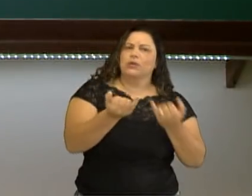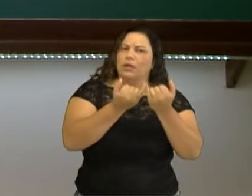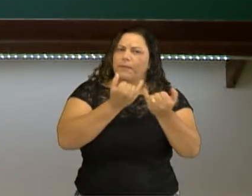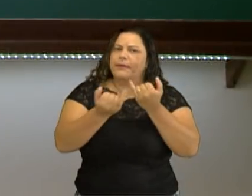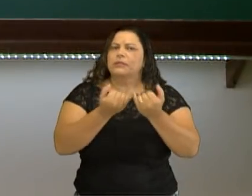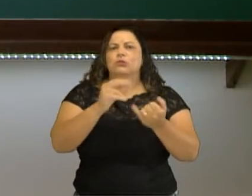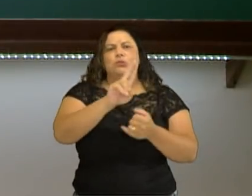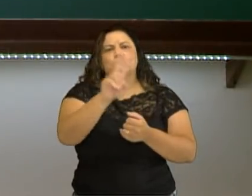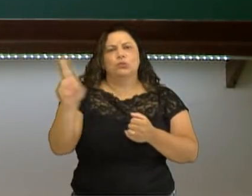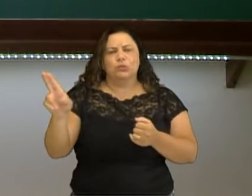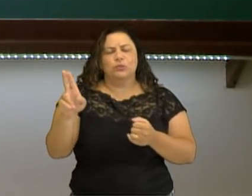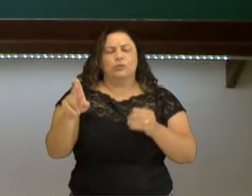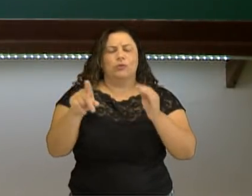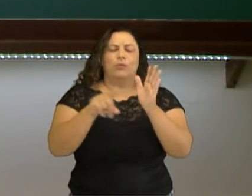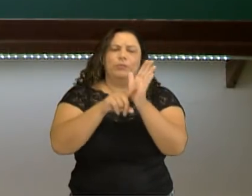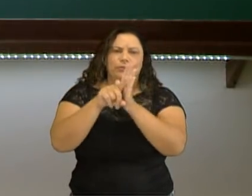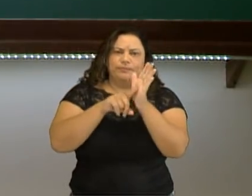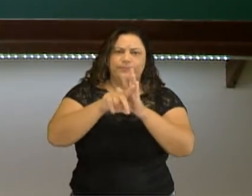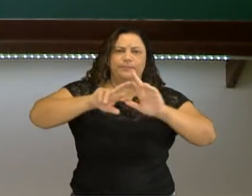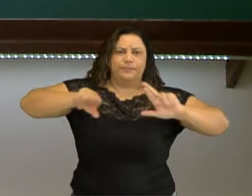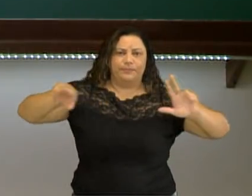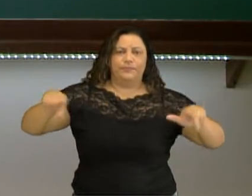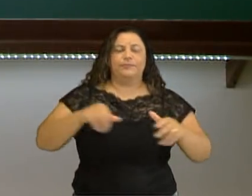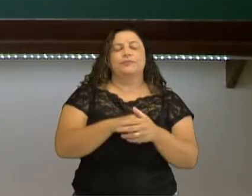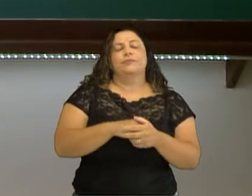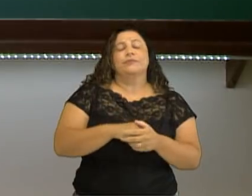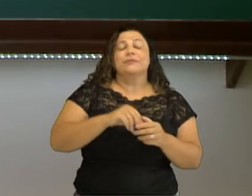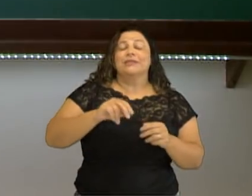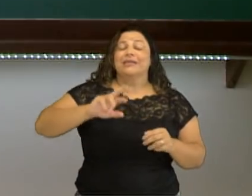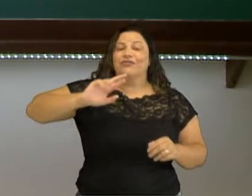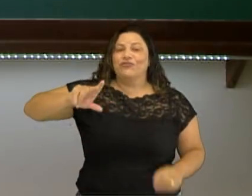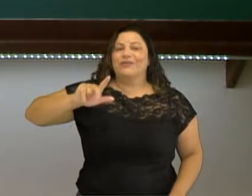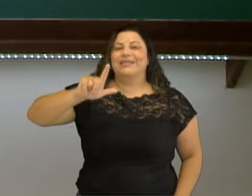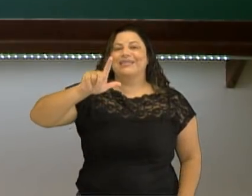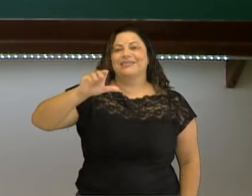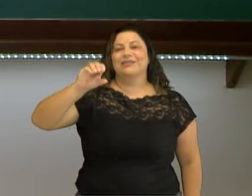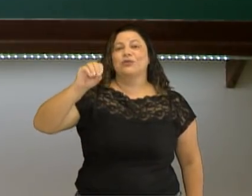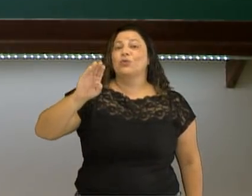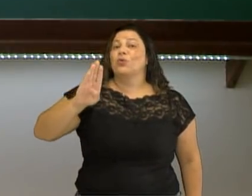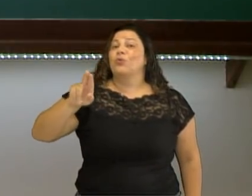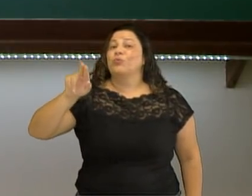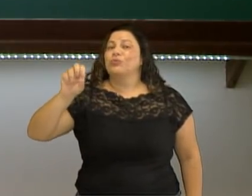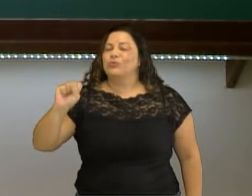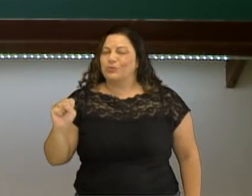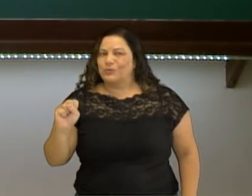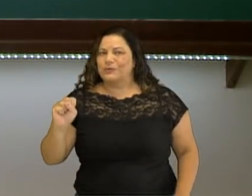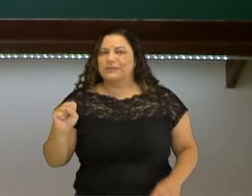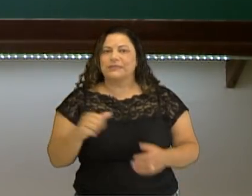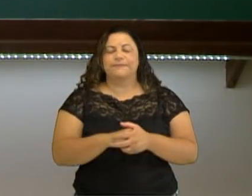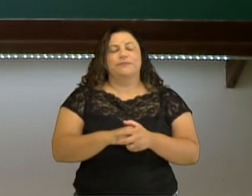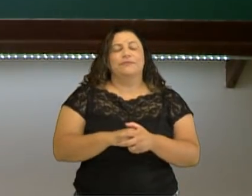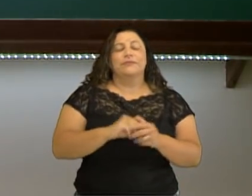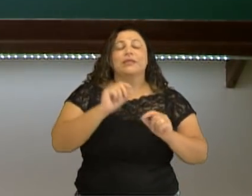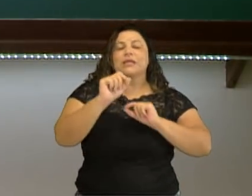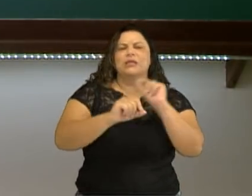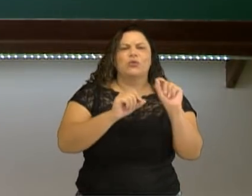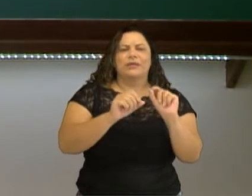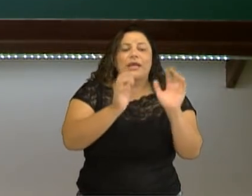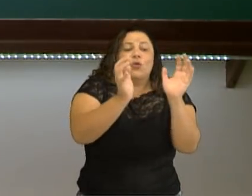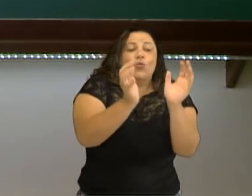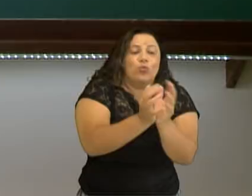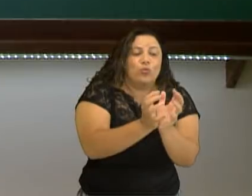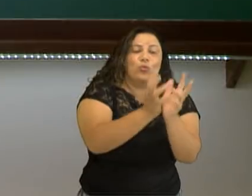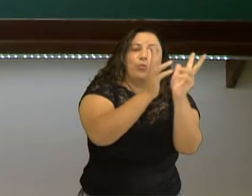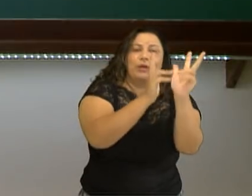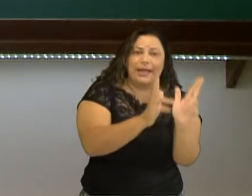nome científico como Canis lupus. Então, se a gente parar para observar, o gênero do lobo é o mesmo